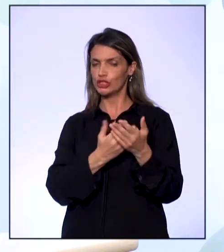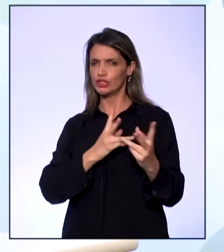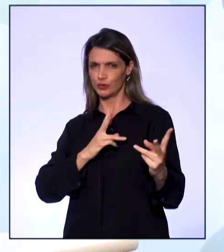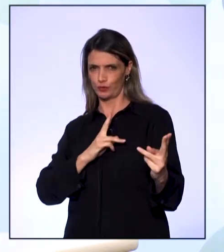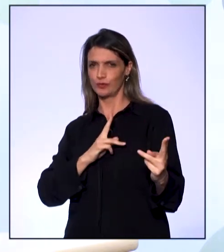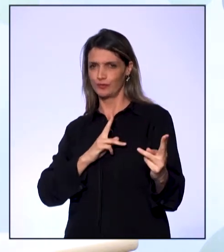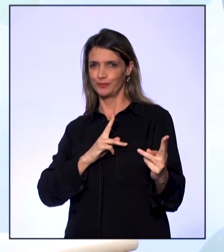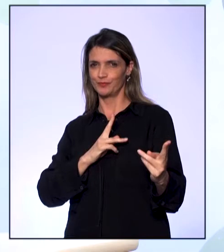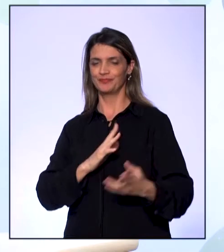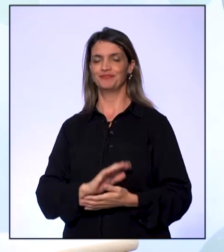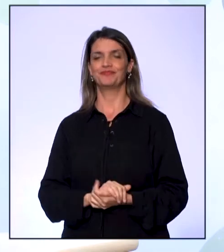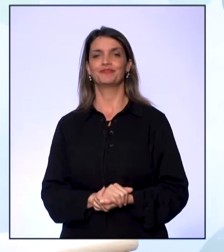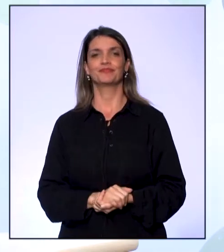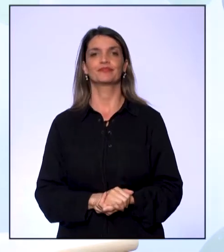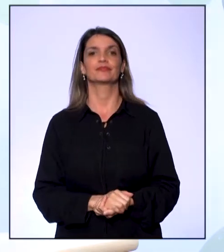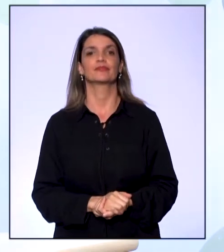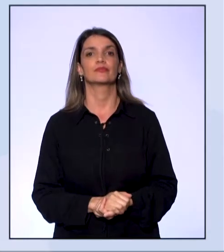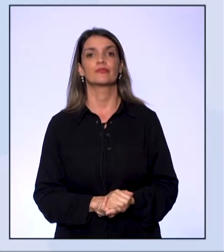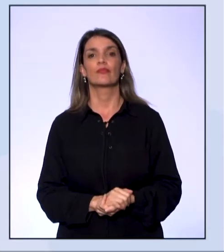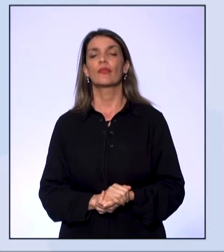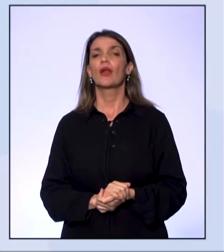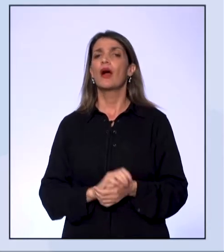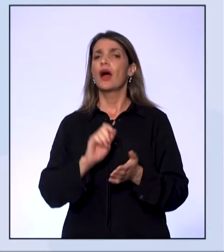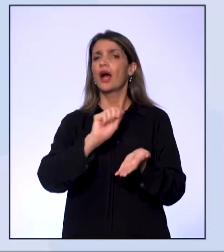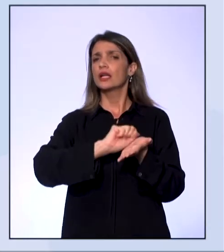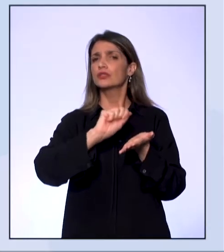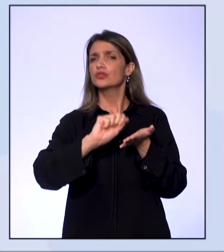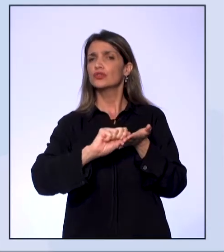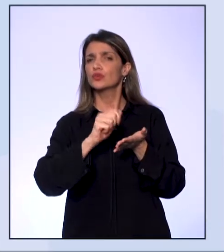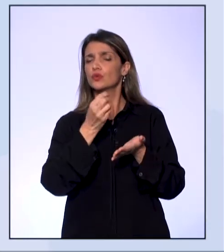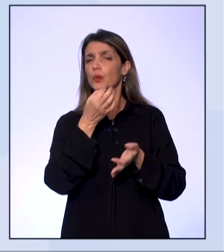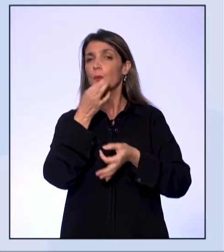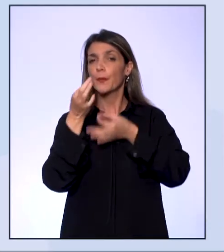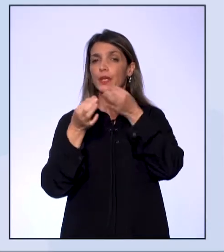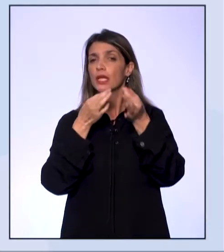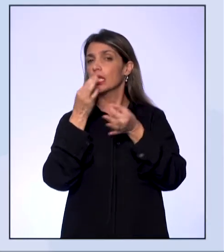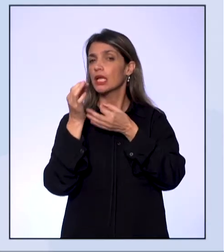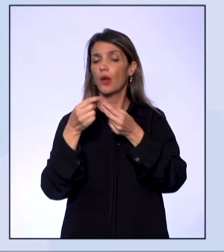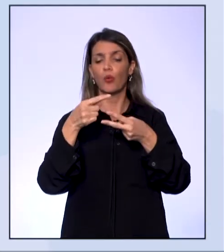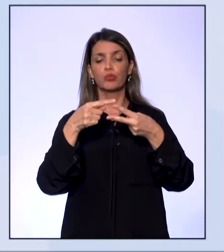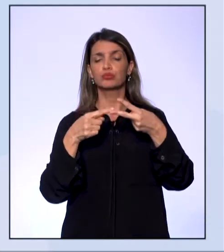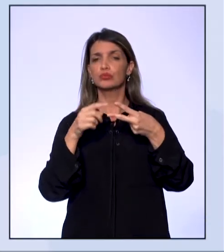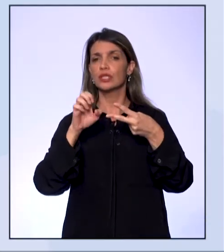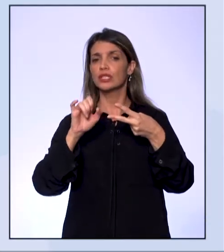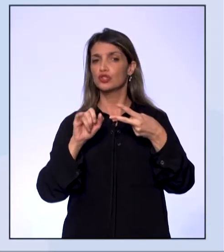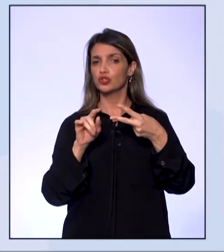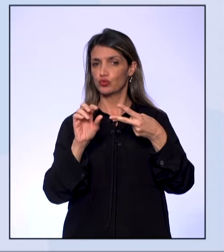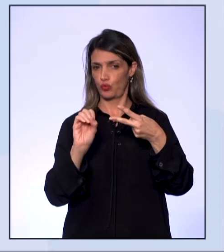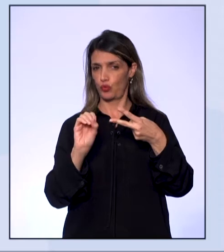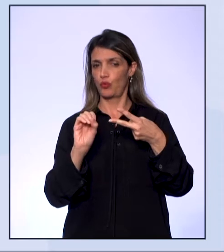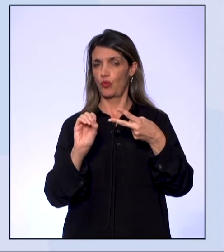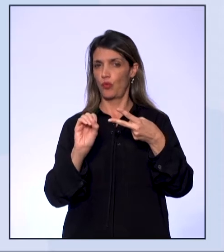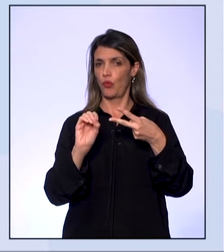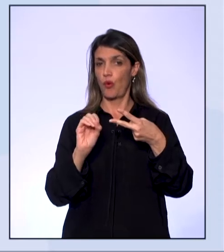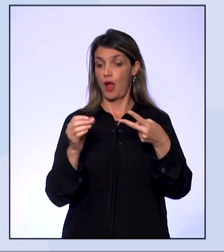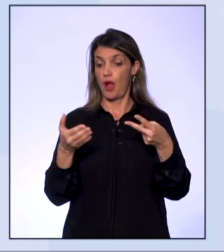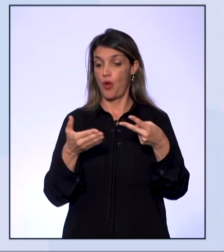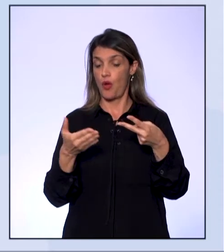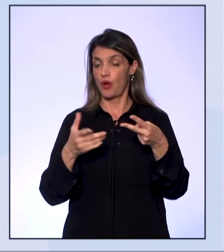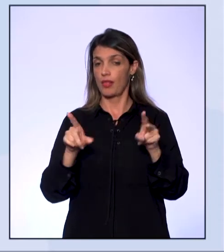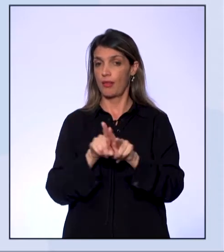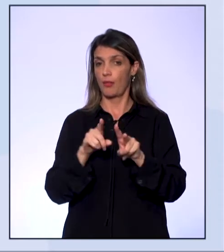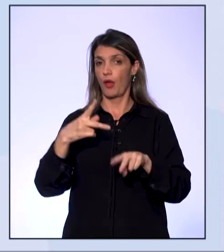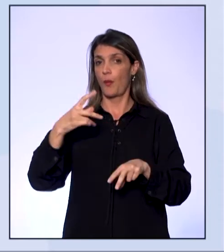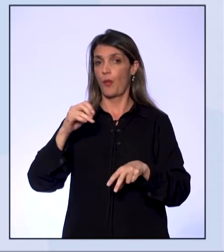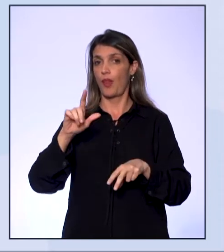acredito. O artigo de opinião, ele está ligado a dois eixos, a atualidade e a polêmica. Não